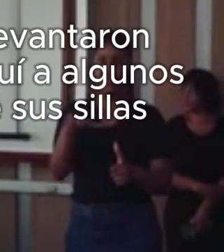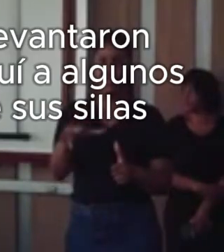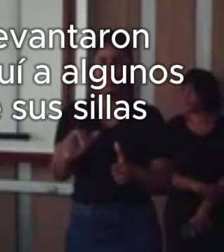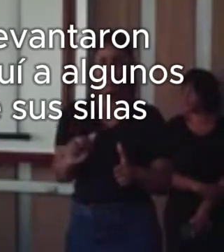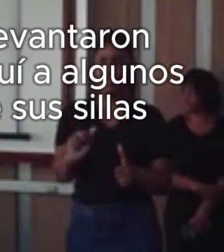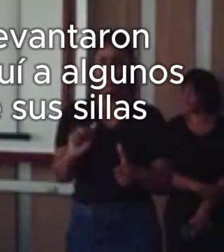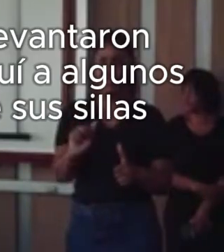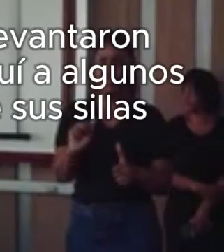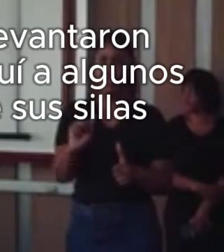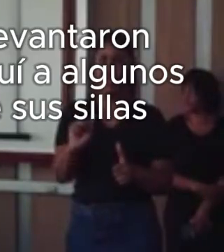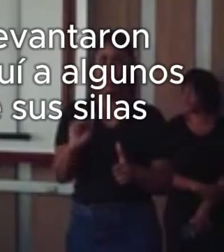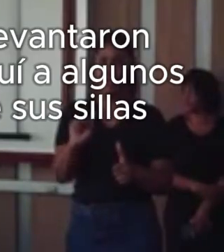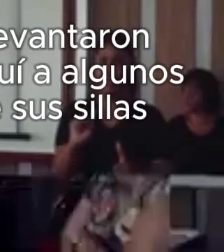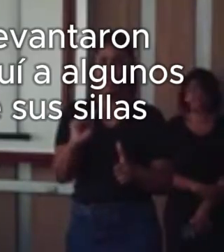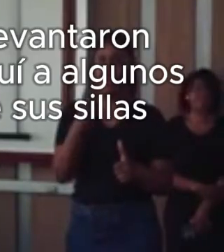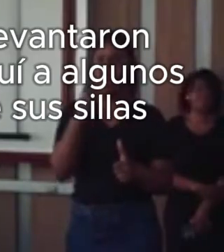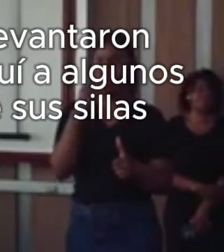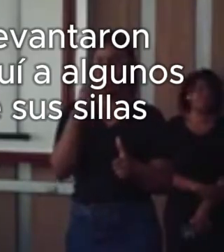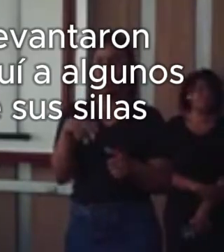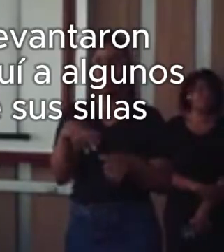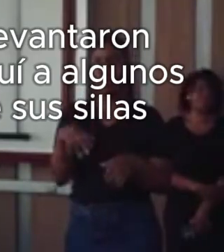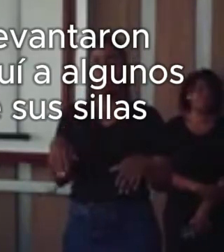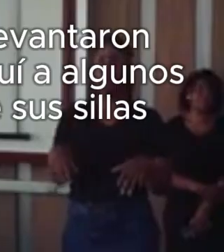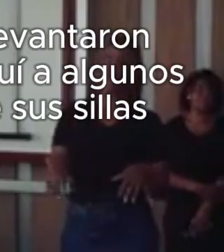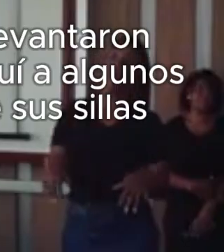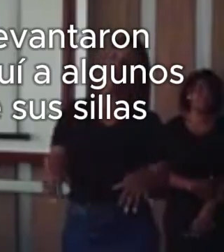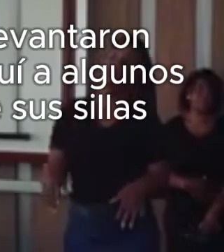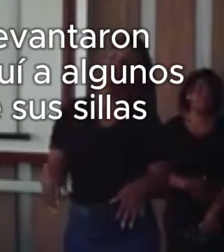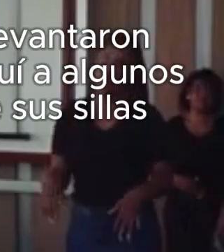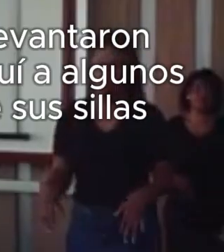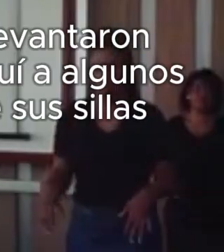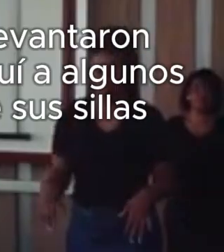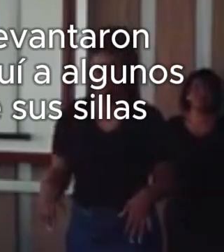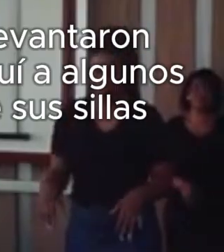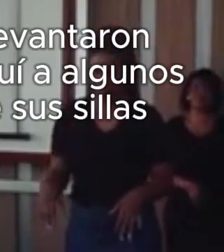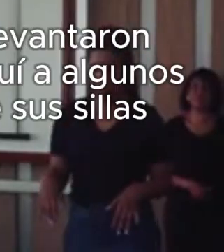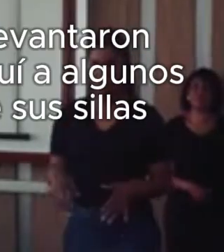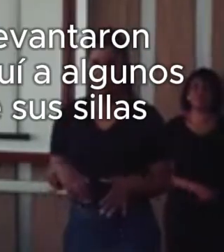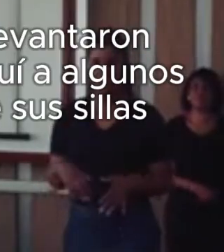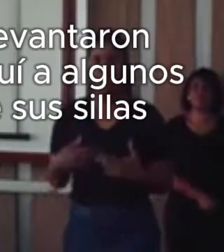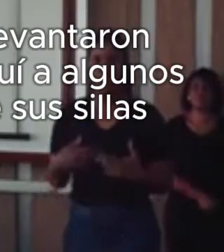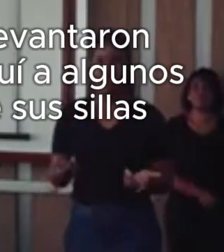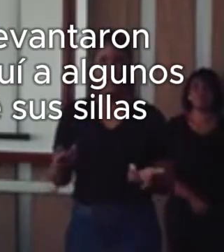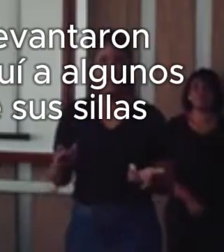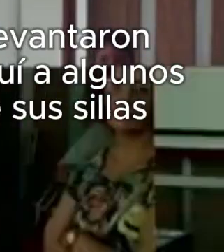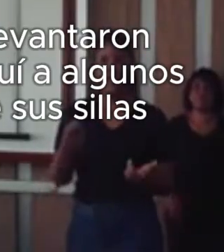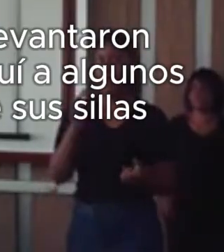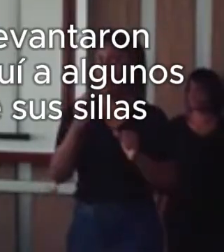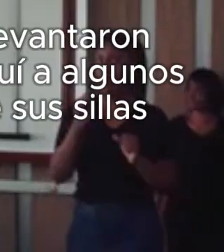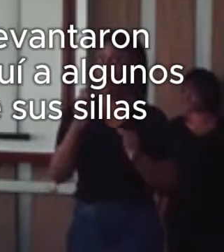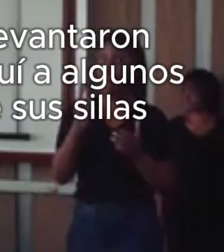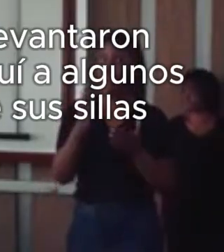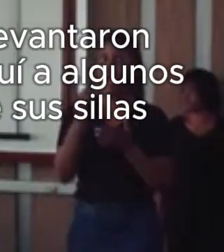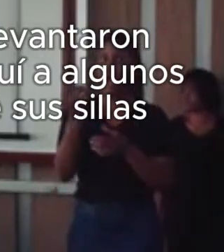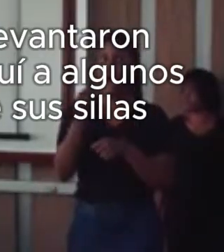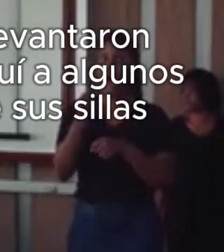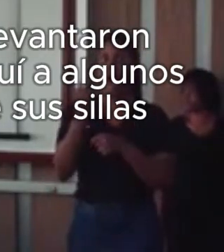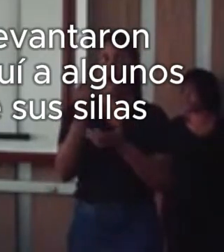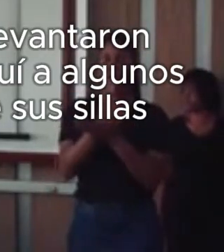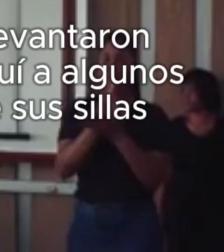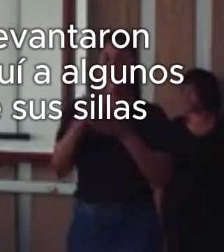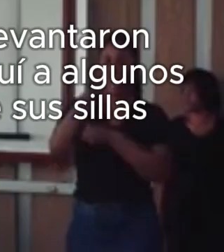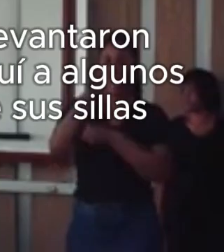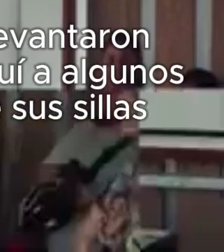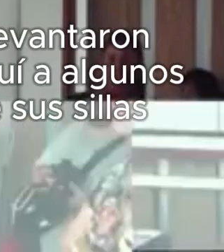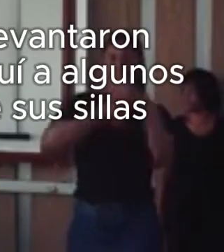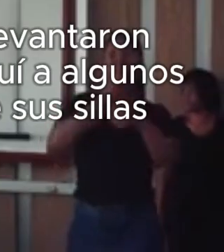levantaram assim como aqueles fantasmas, assim, uma coisa meio bíblica, né? Quem sabe que daqui a alguns anos a foto vai ser